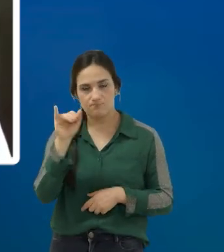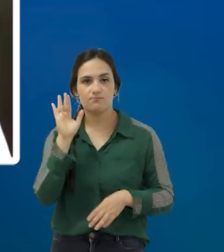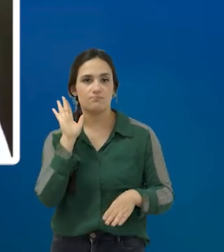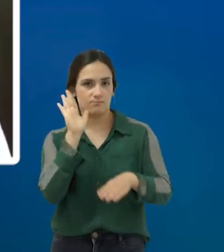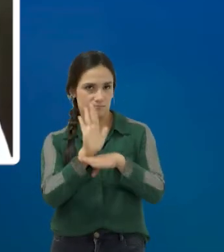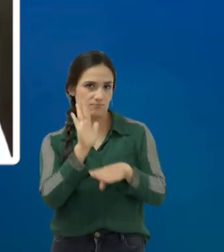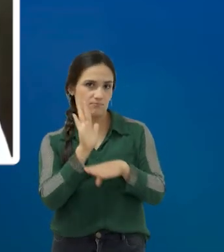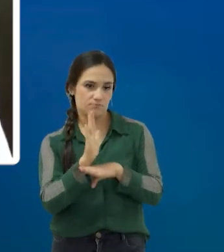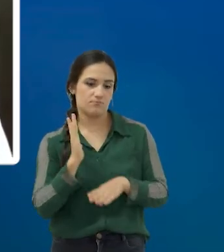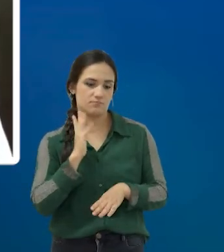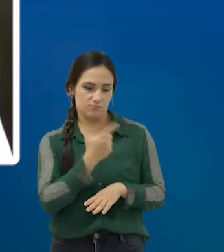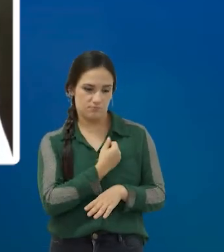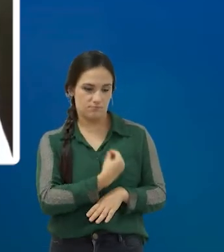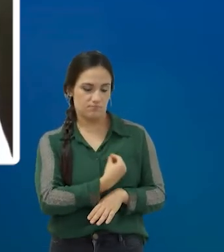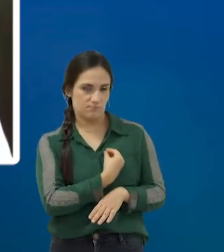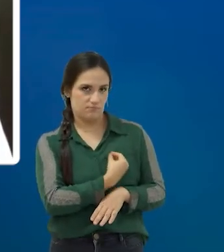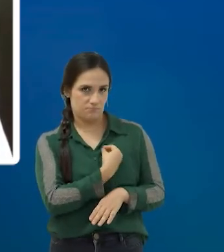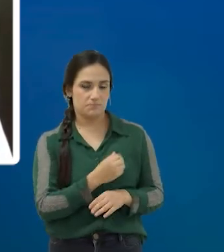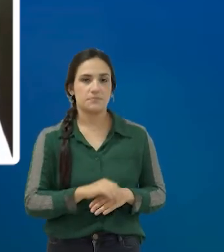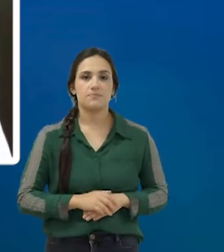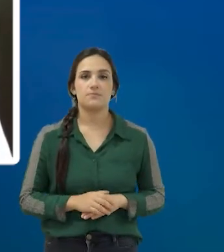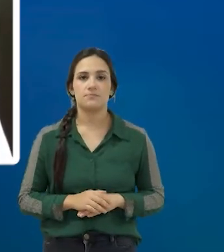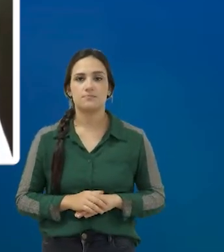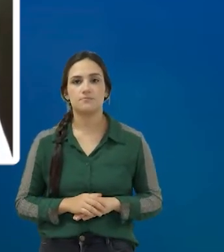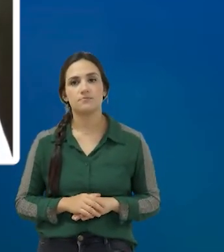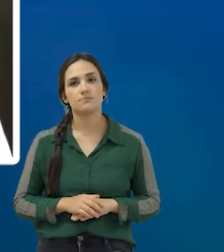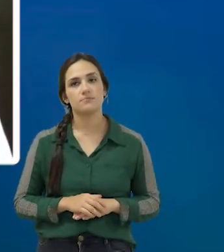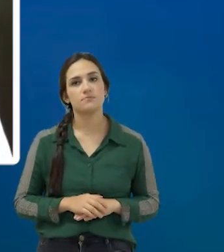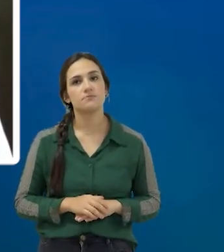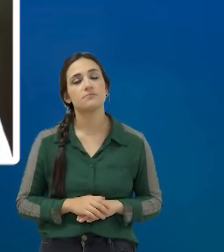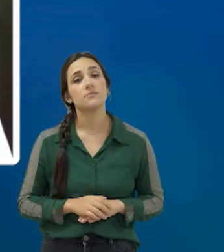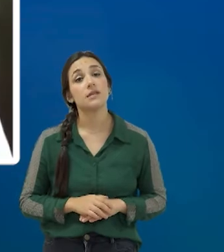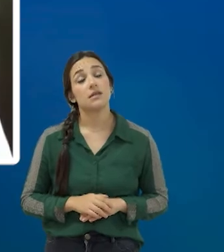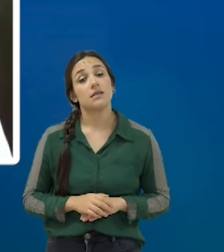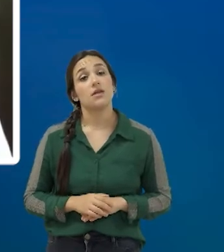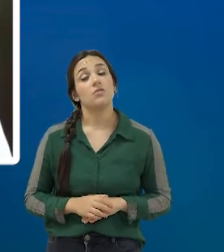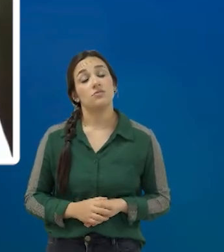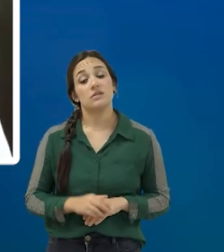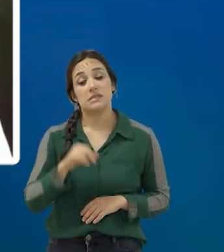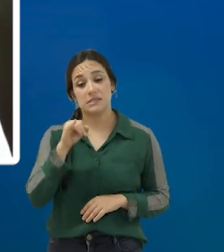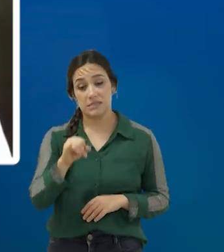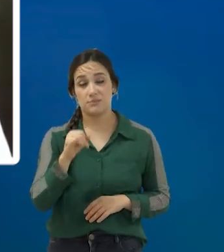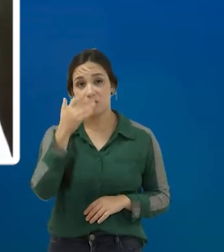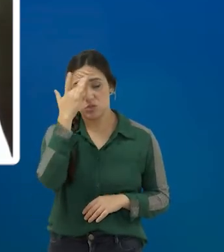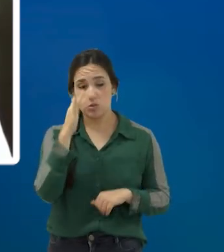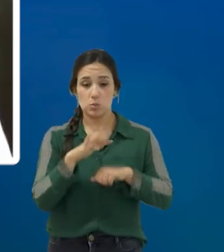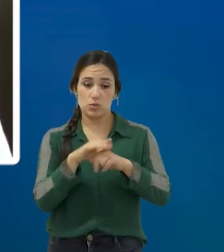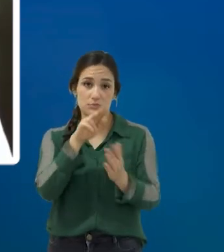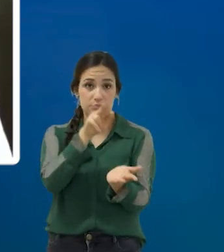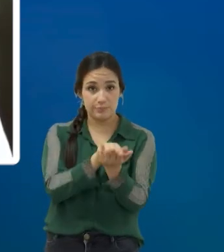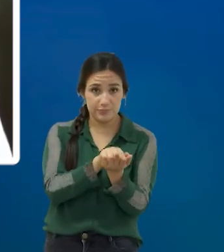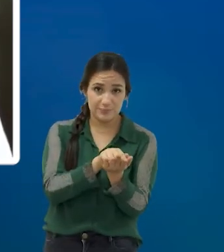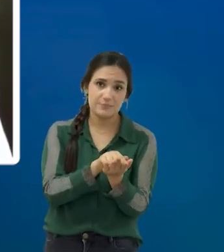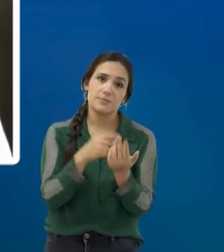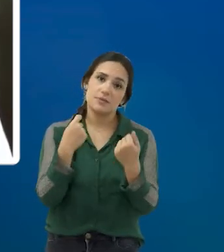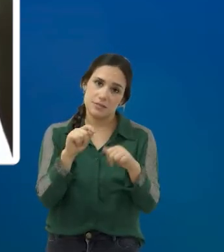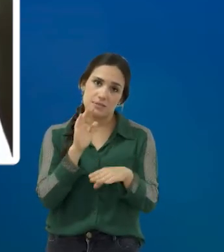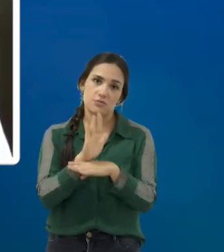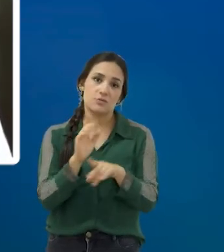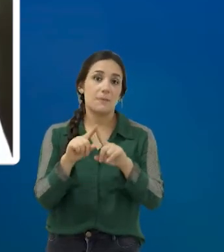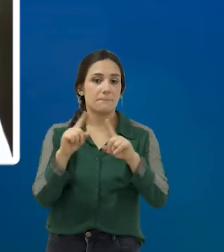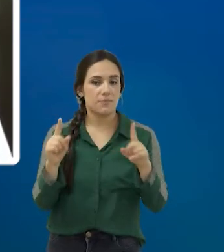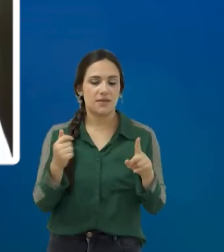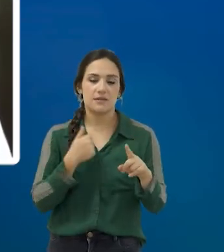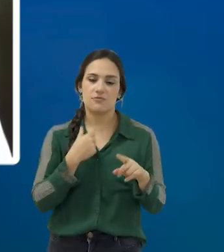ótimo, porque vai estar ajudando a salvar vidas. Todas as pessoas que têm algum tipo de doença que precisa ser internada precisam dessa ajuda, mas como nós estamos